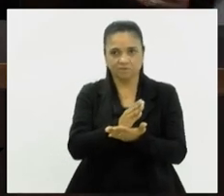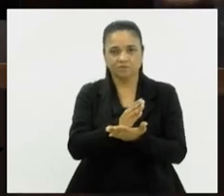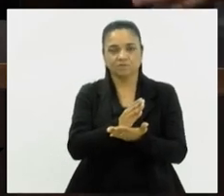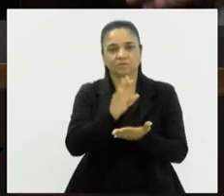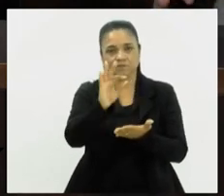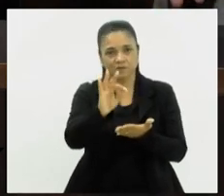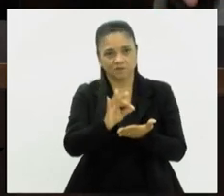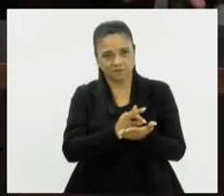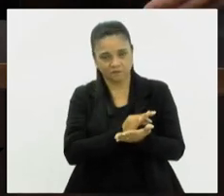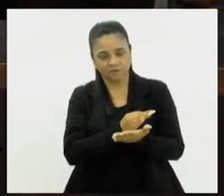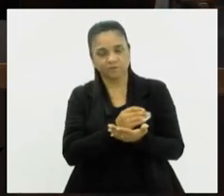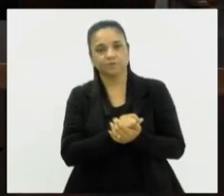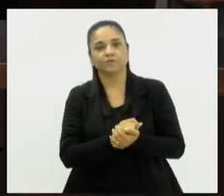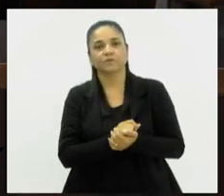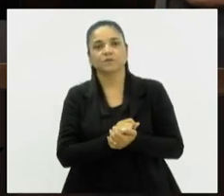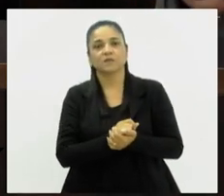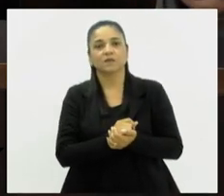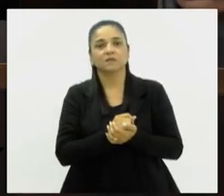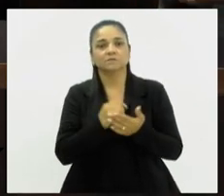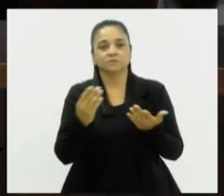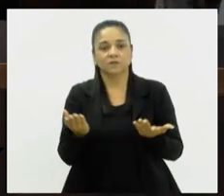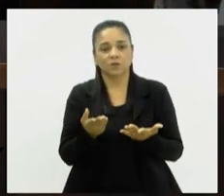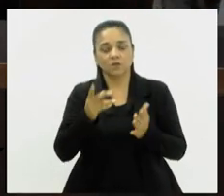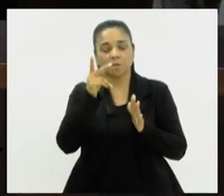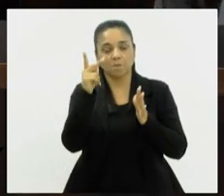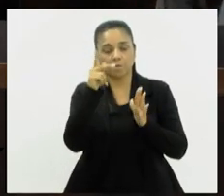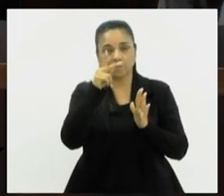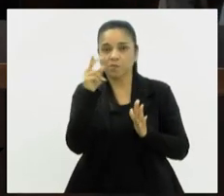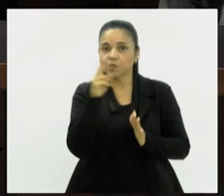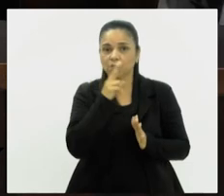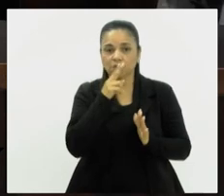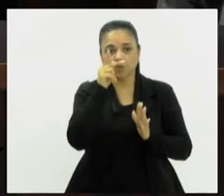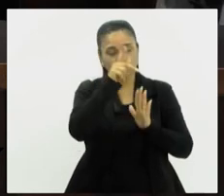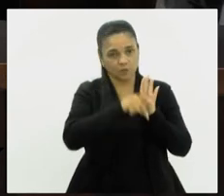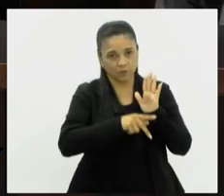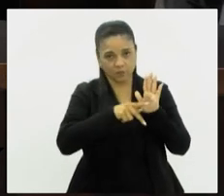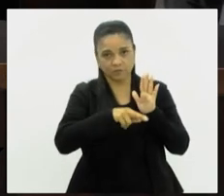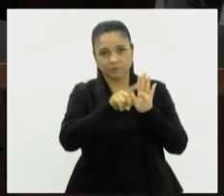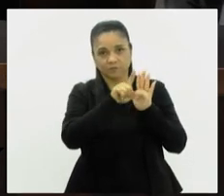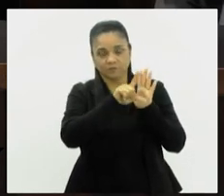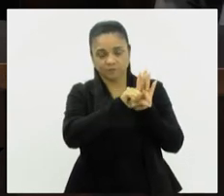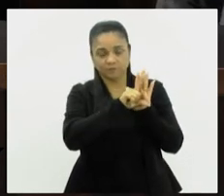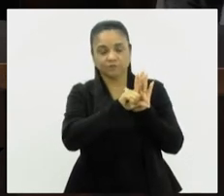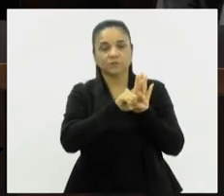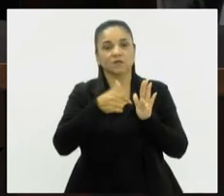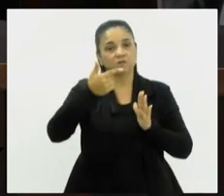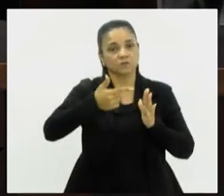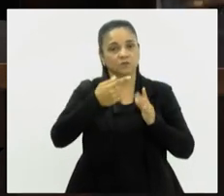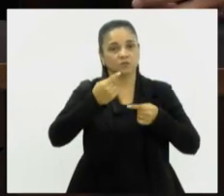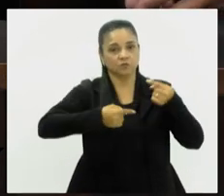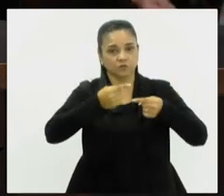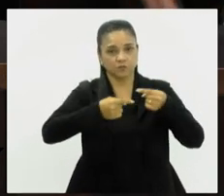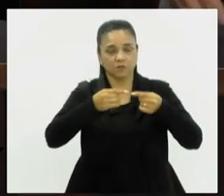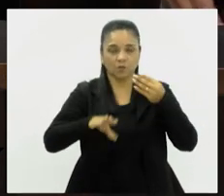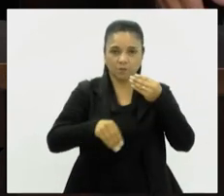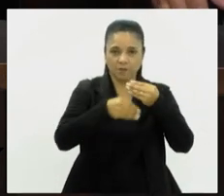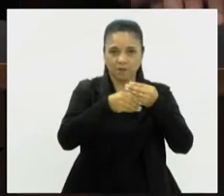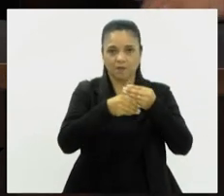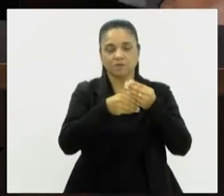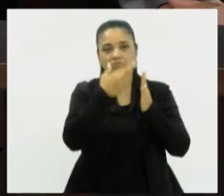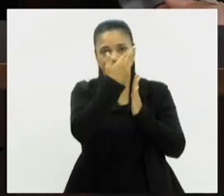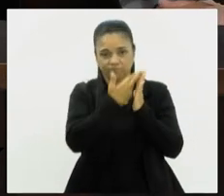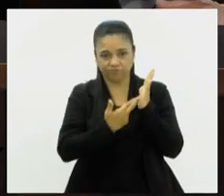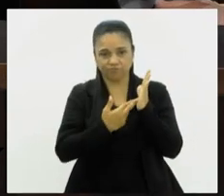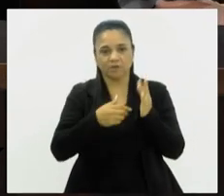vai à promulgação. Em tramitação ordinária, em segunda discussão, redação do vencido, assim emendada, projeto de